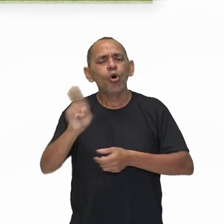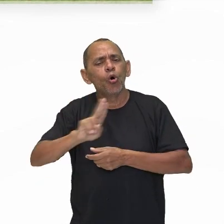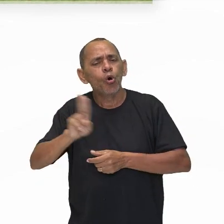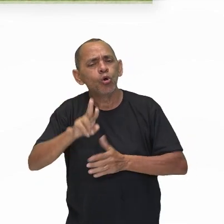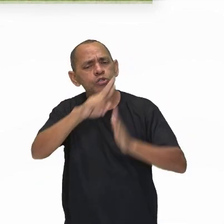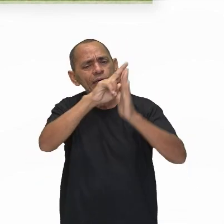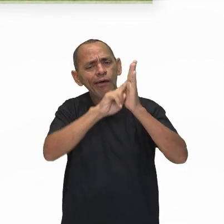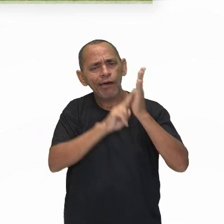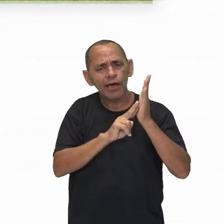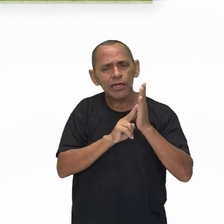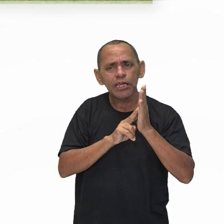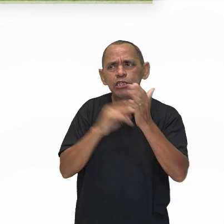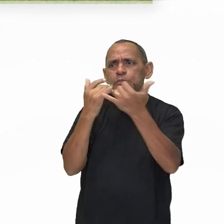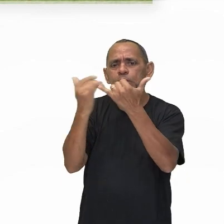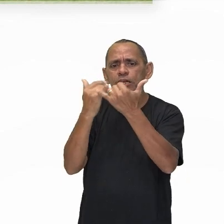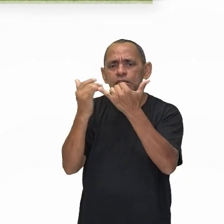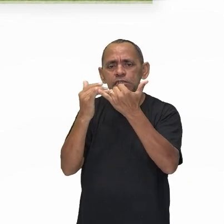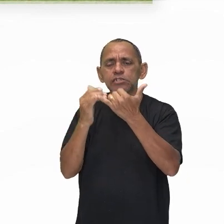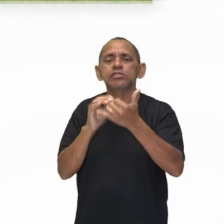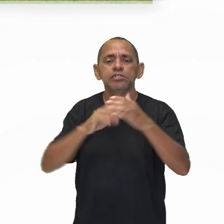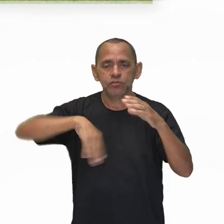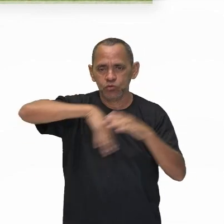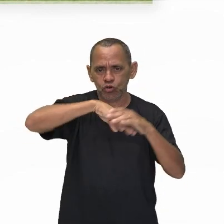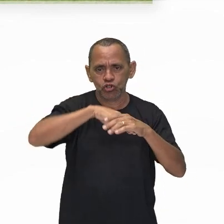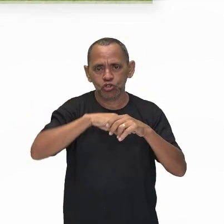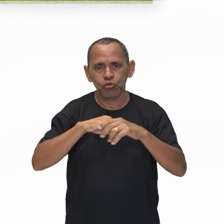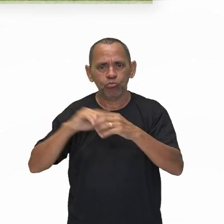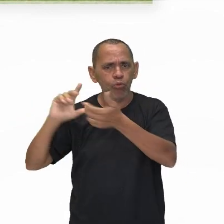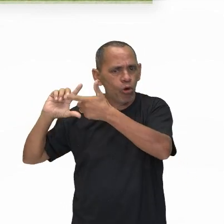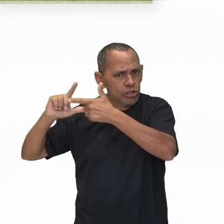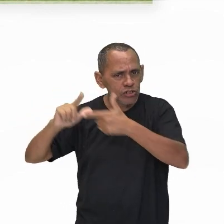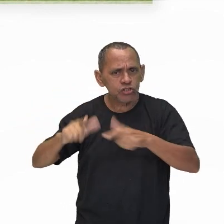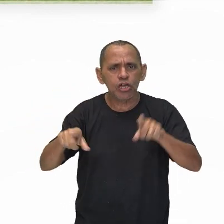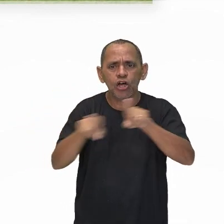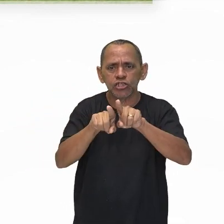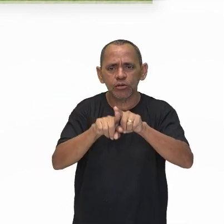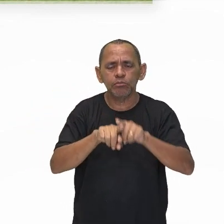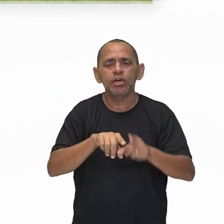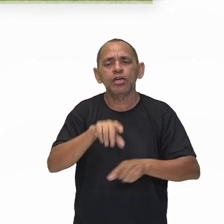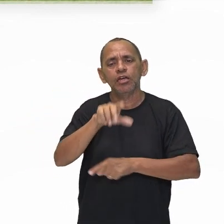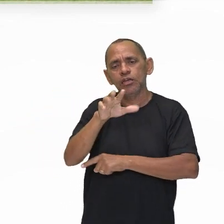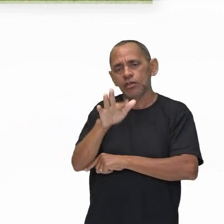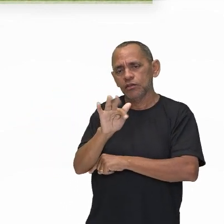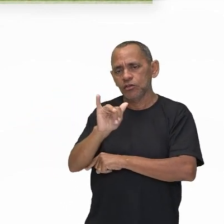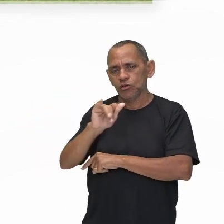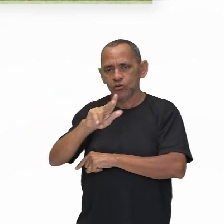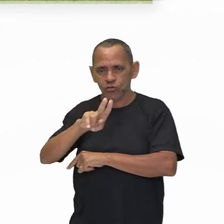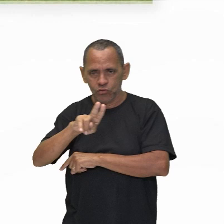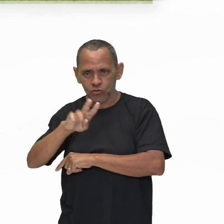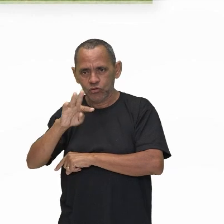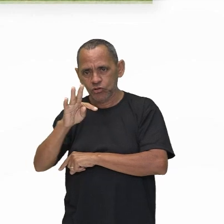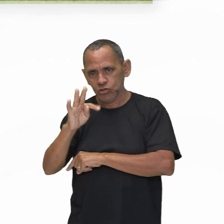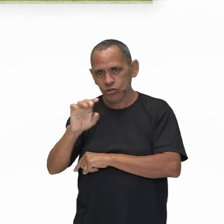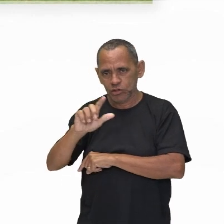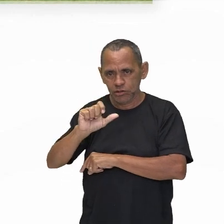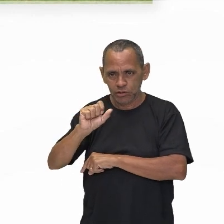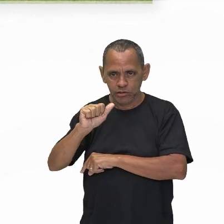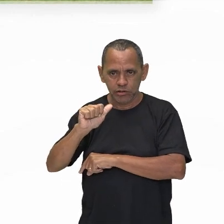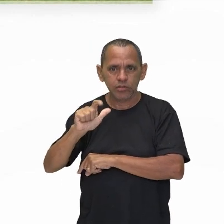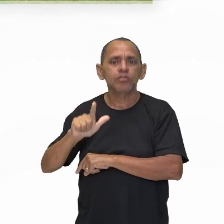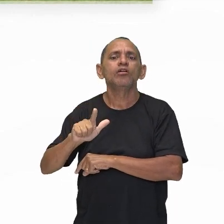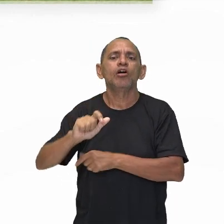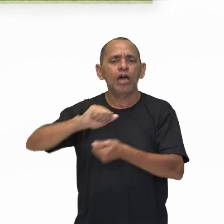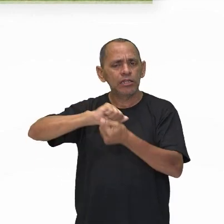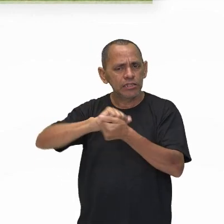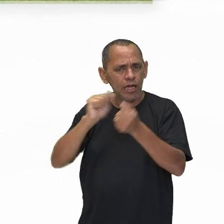similares à do futebol tradicional e às do futsal, mas com modificações para adaptá-las à deficiência